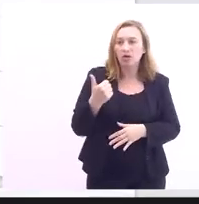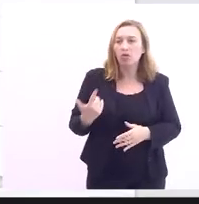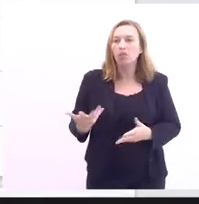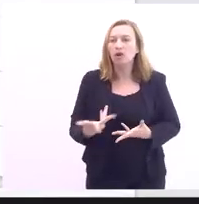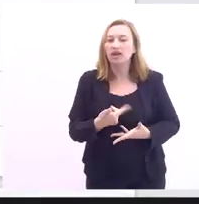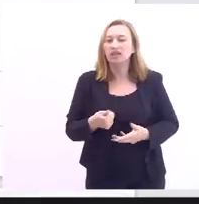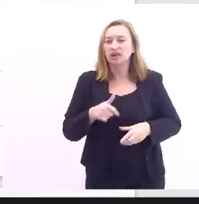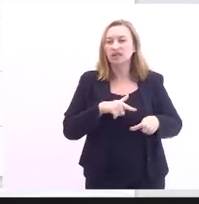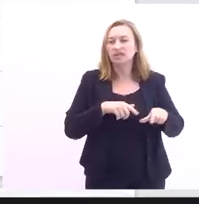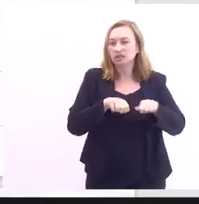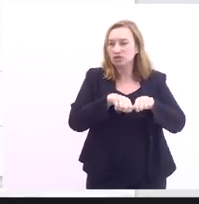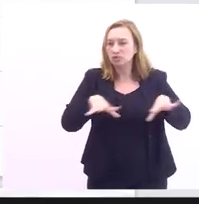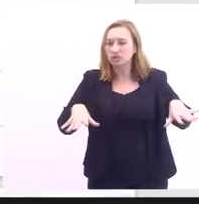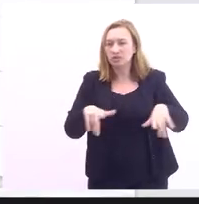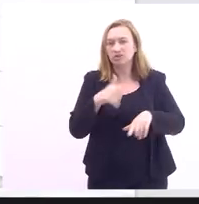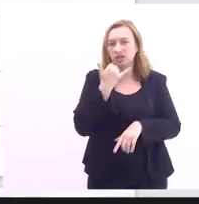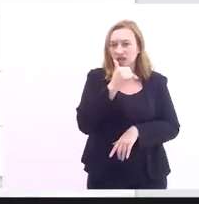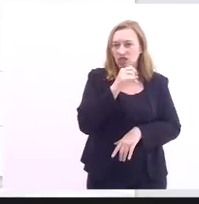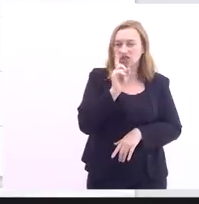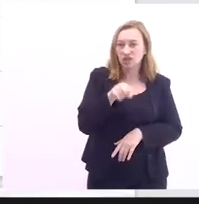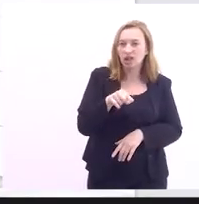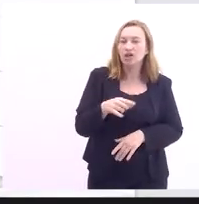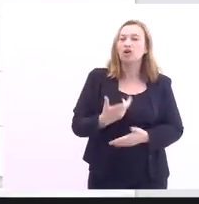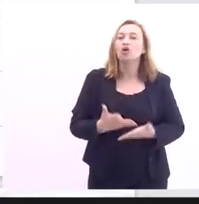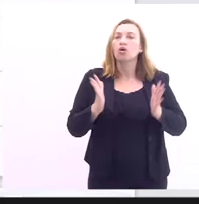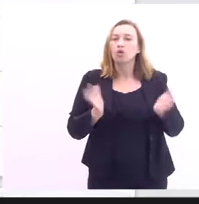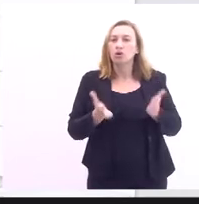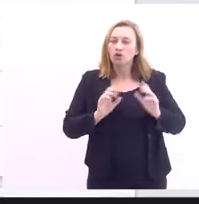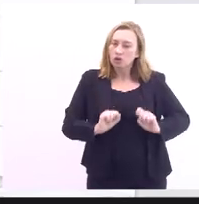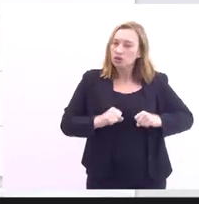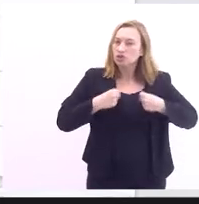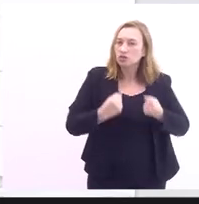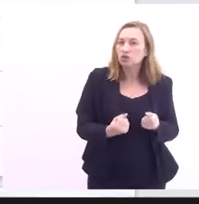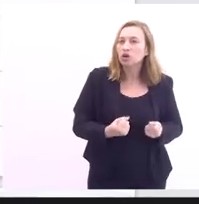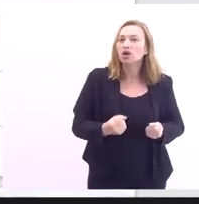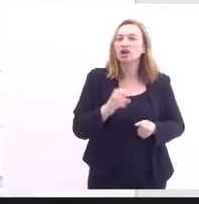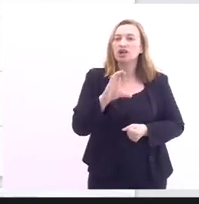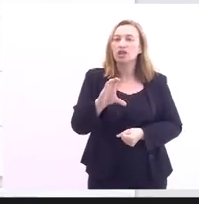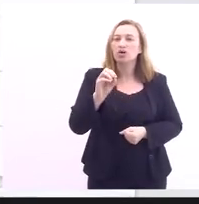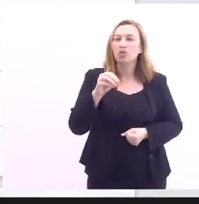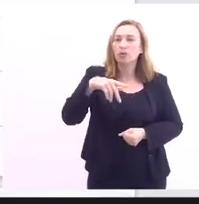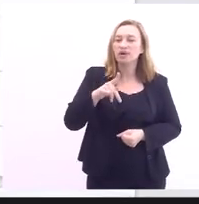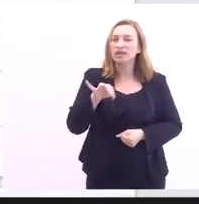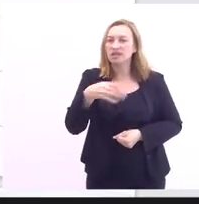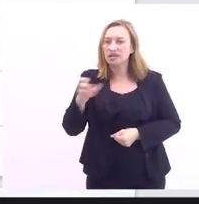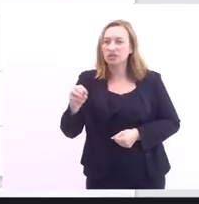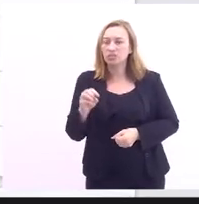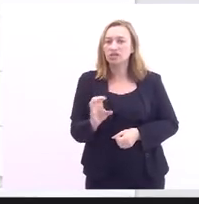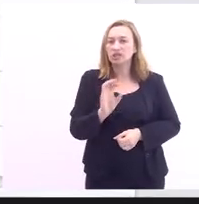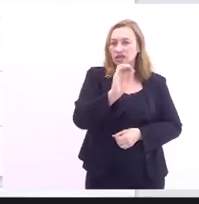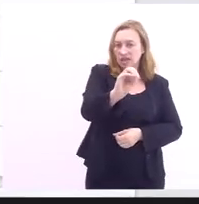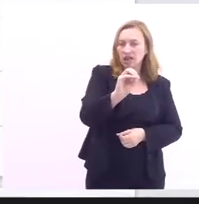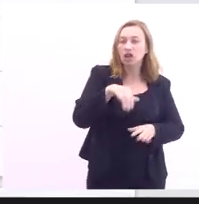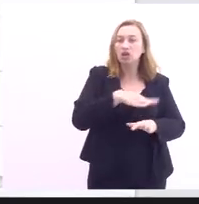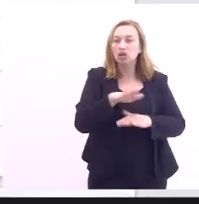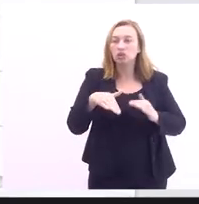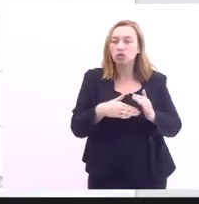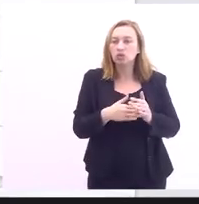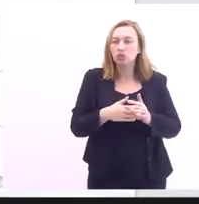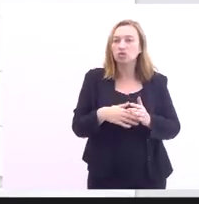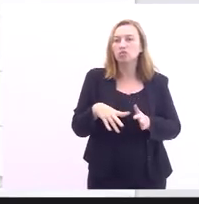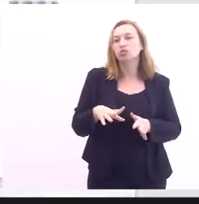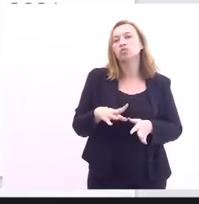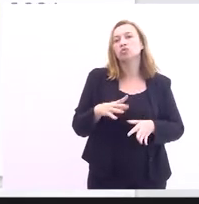no fornecimento, né? Então, a nossa busca hoje é para que essa compensação seja zero, ou seja, todos os consumidores sejam bem